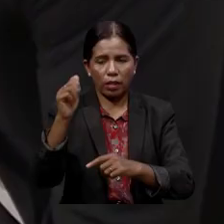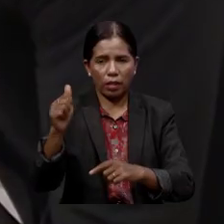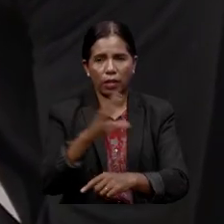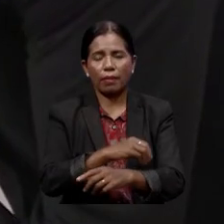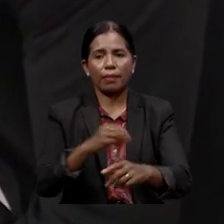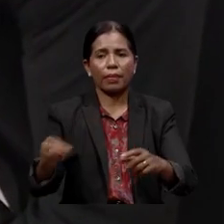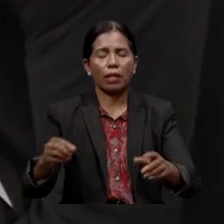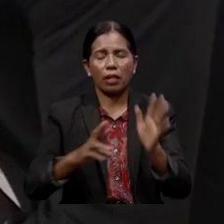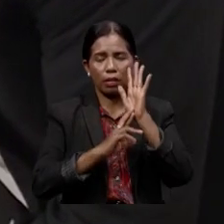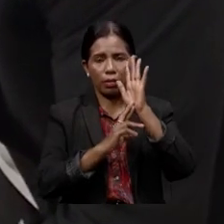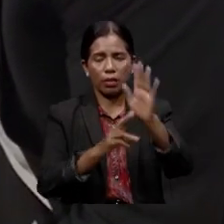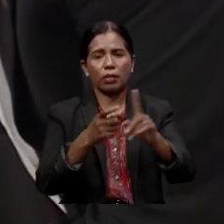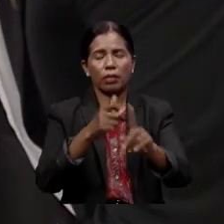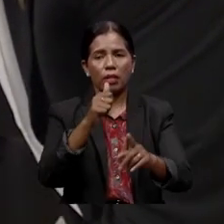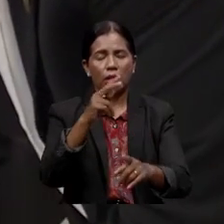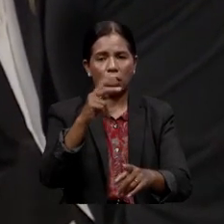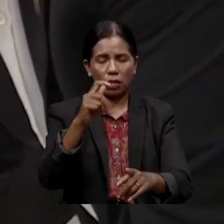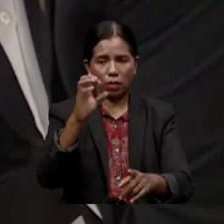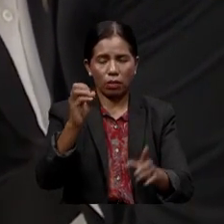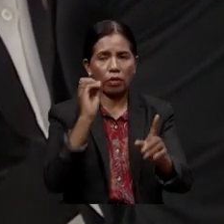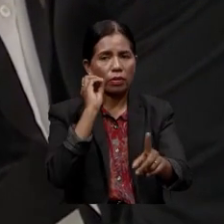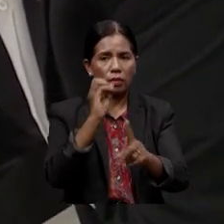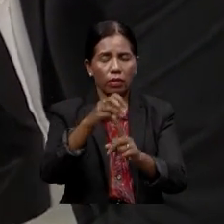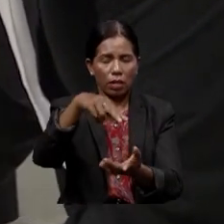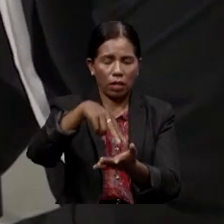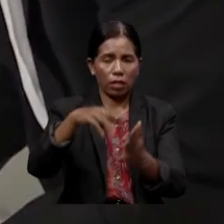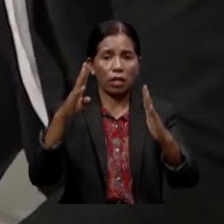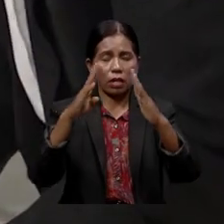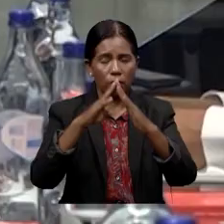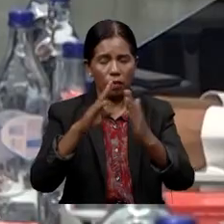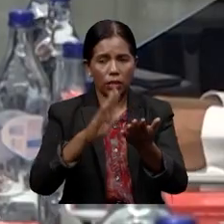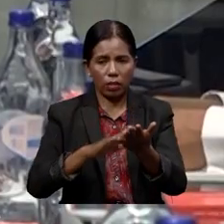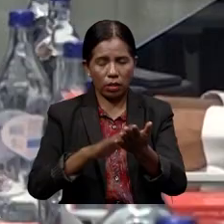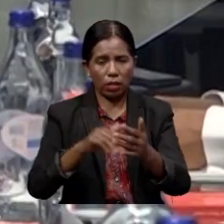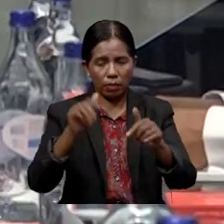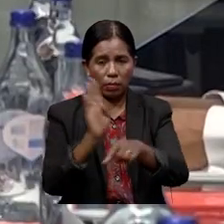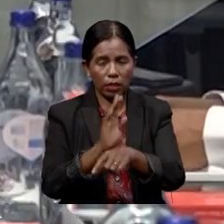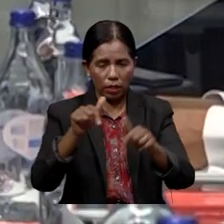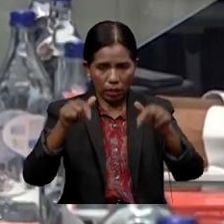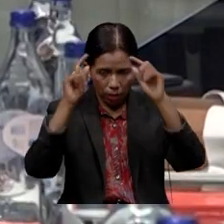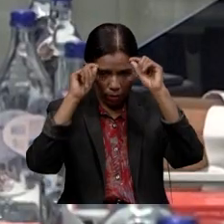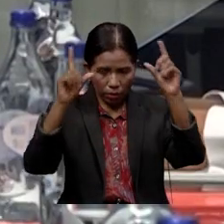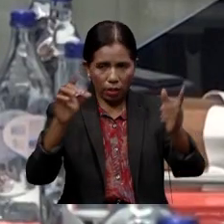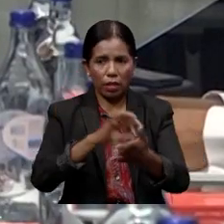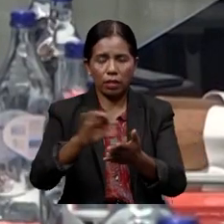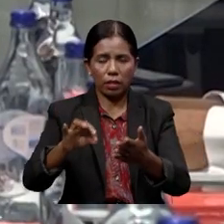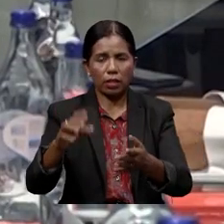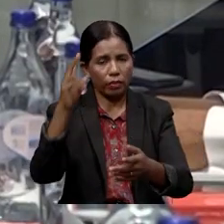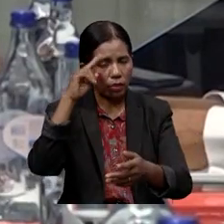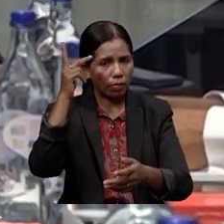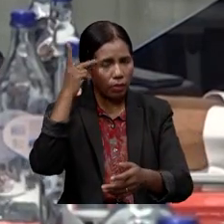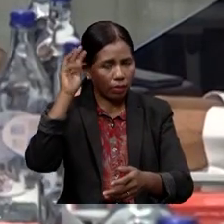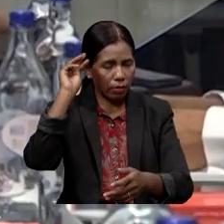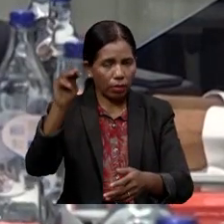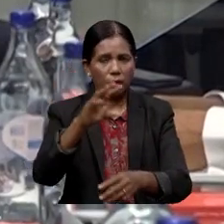LDA, que representa José António Rodrigues, com o objetivo de atuar em escola, negócio e da Timor-Leste. A FOIN assina acordo vice-primeiro-ministro,